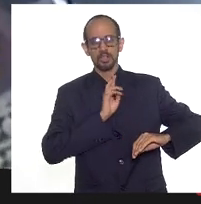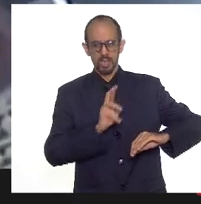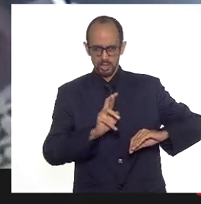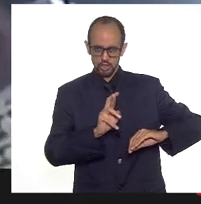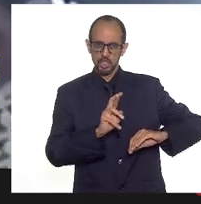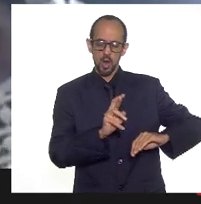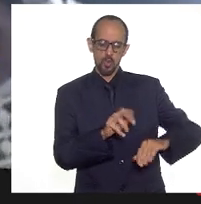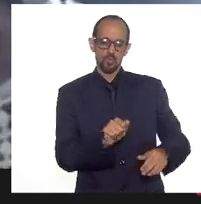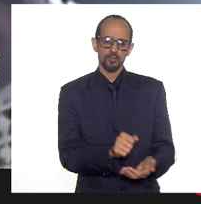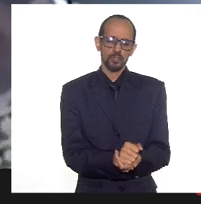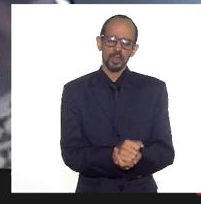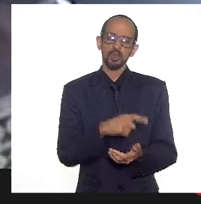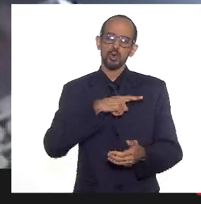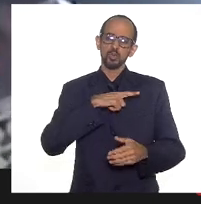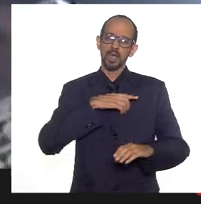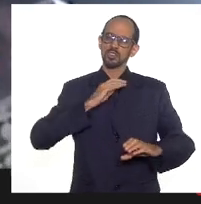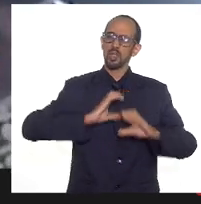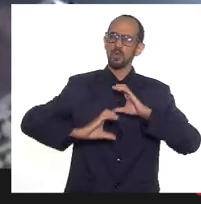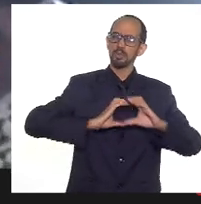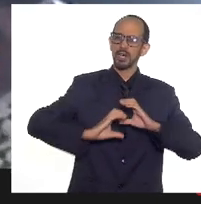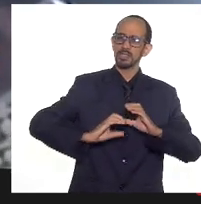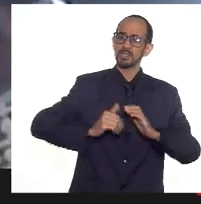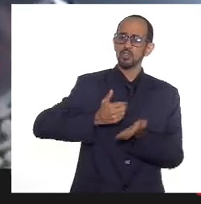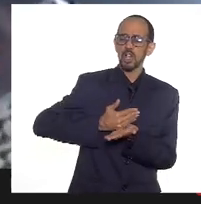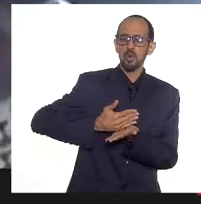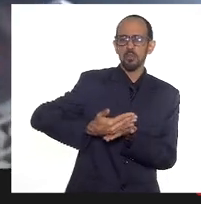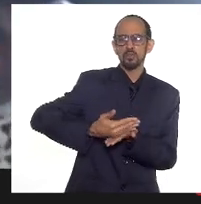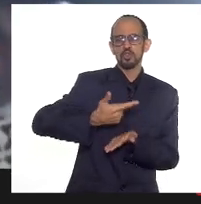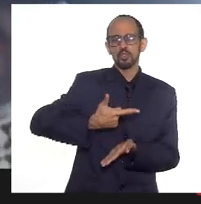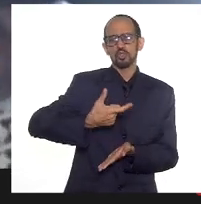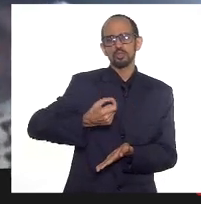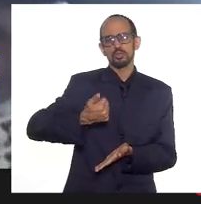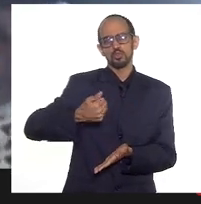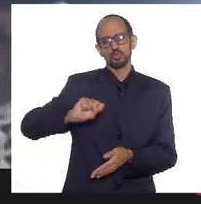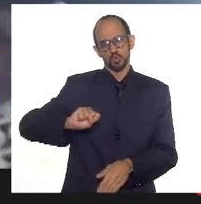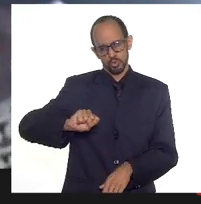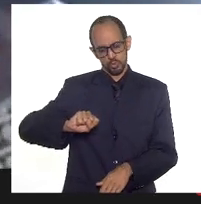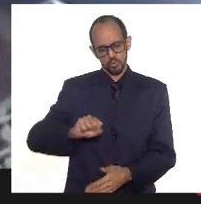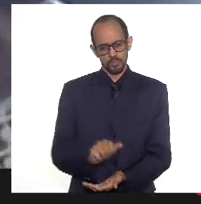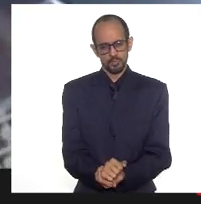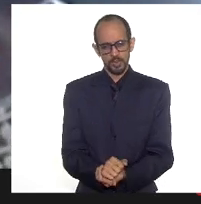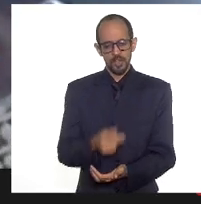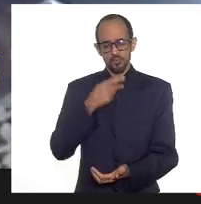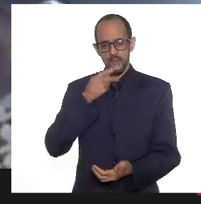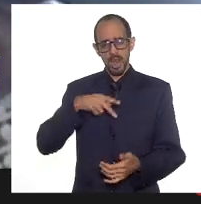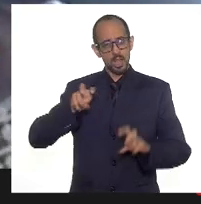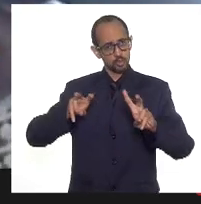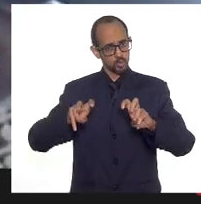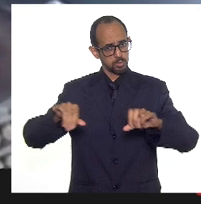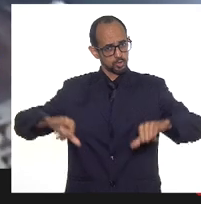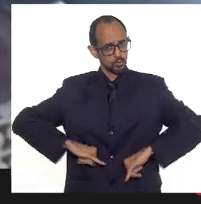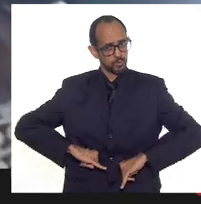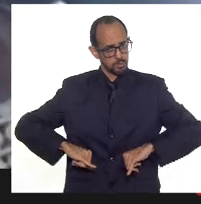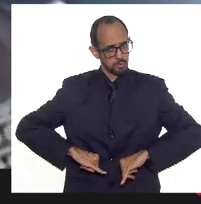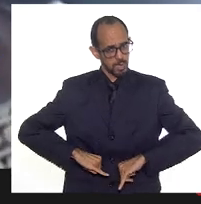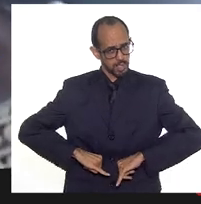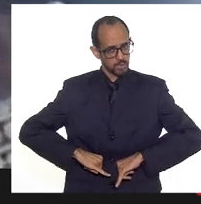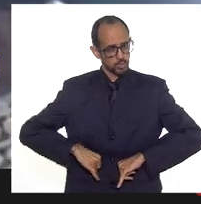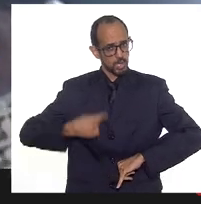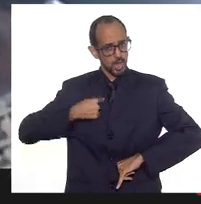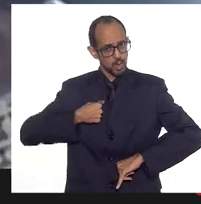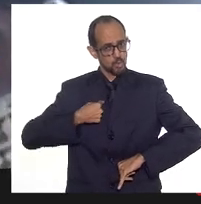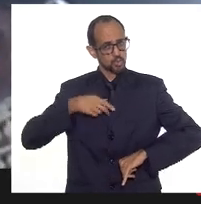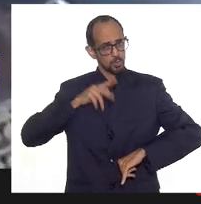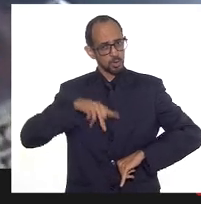2008. Poder falar sobre a dor e a violação que lhes atinge na condição de pesquisadora e professora da Universidade Federal